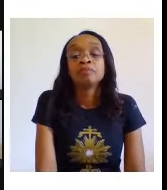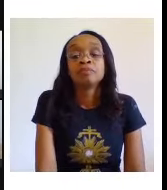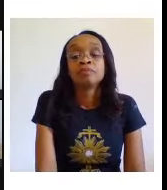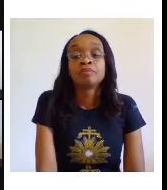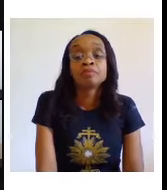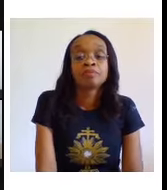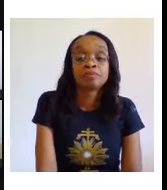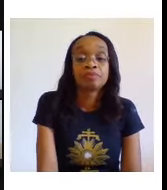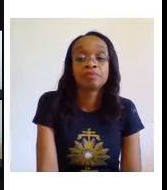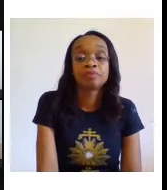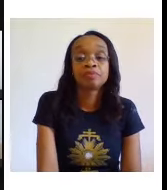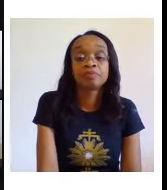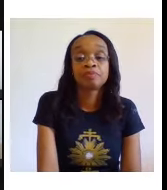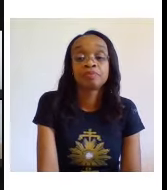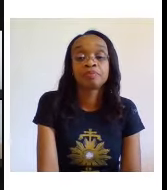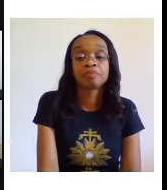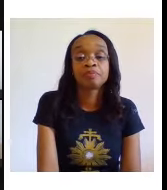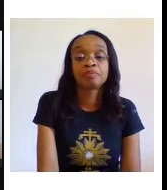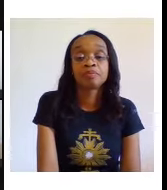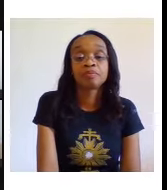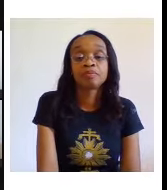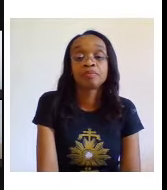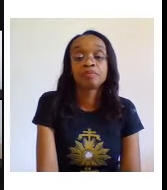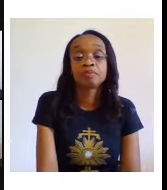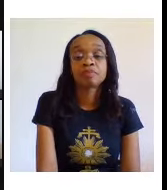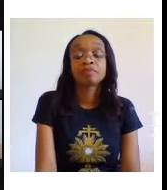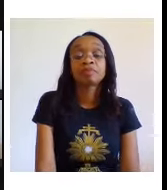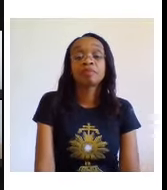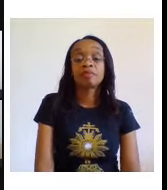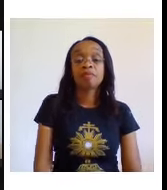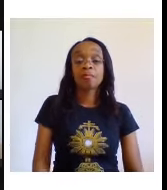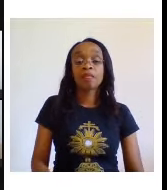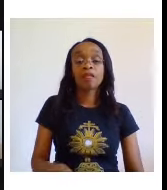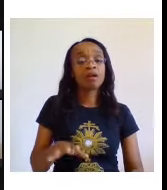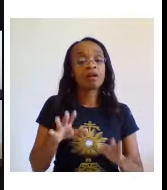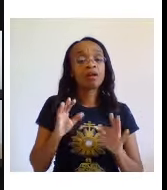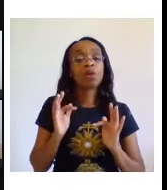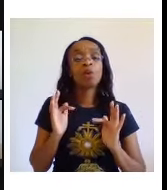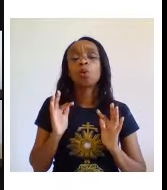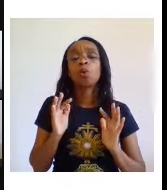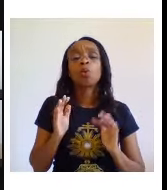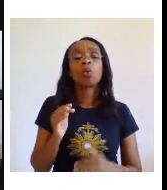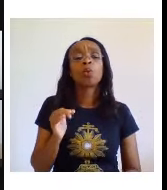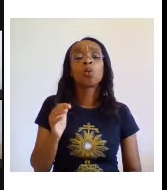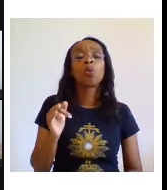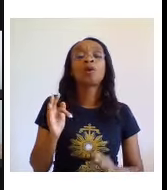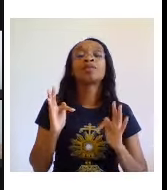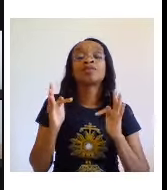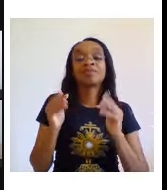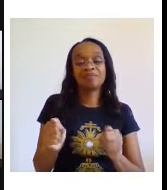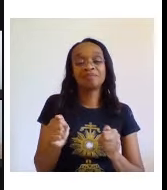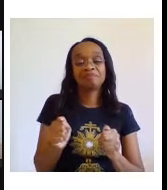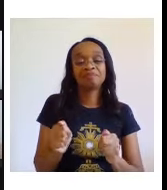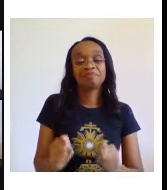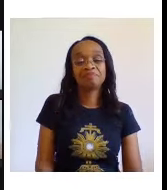Sim, nossos pontos cegos. E eu acho que a gente já está se caminhando para o final, né,